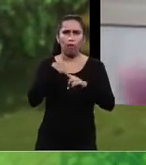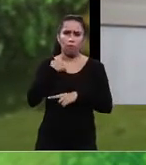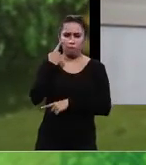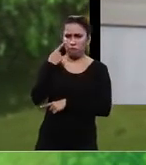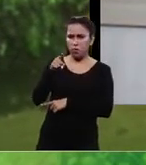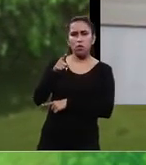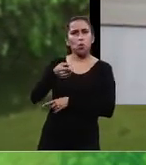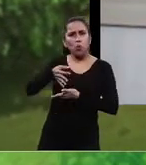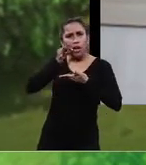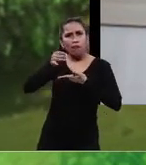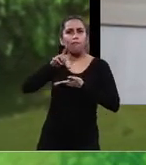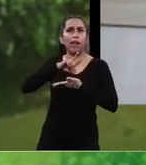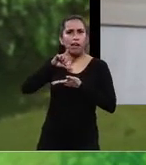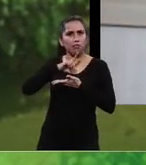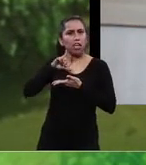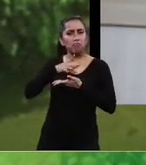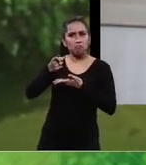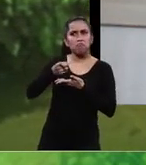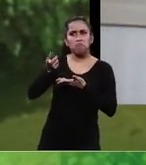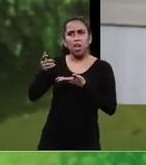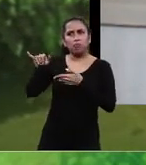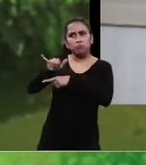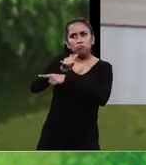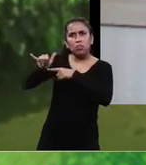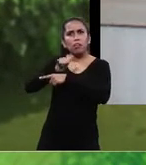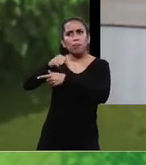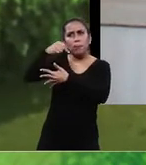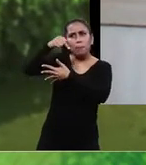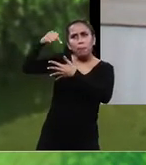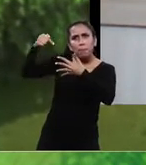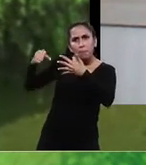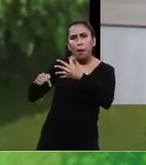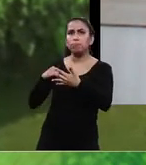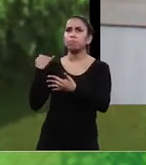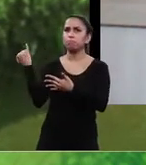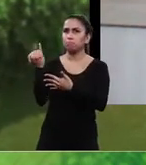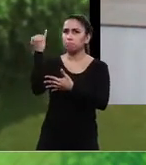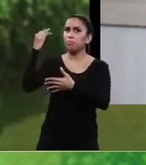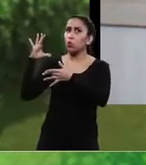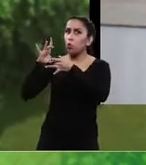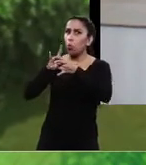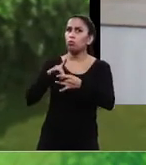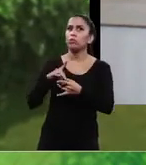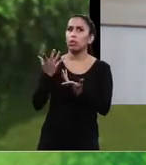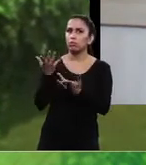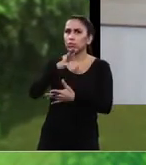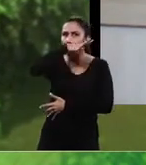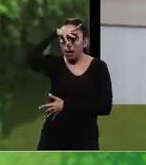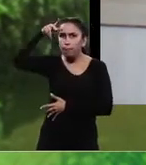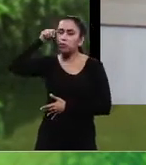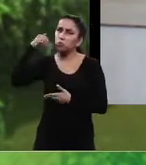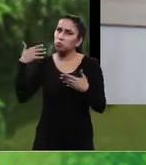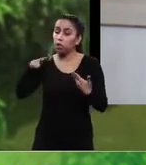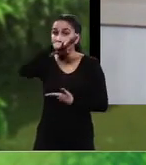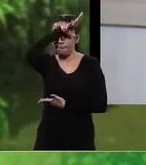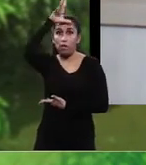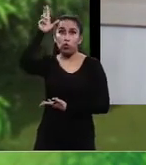sustentabilidade muito importante aqui para a Amazônia, né? Então, é muito importante que nós tenhamos essas